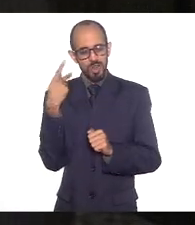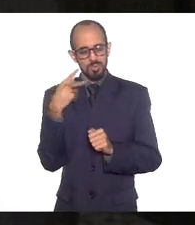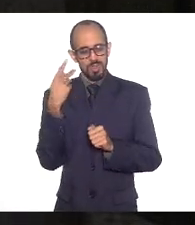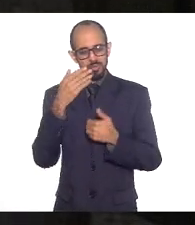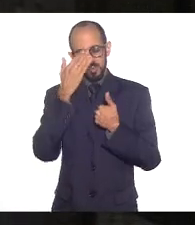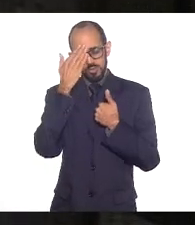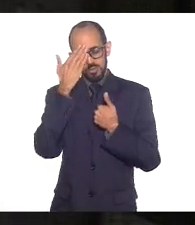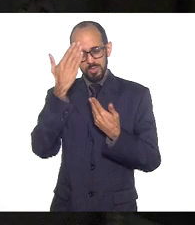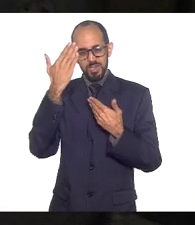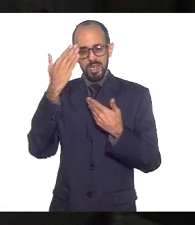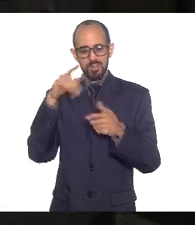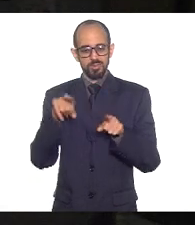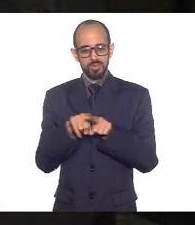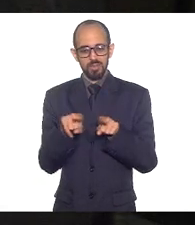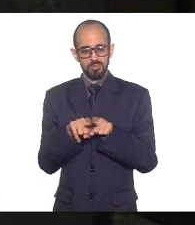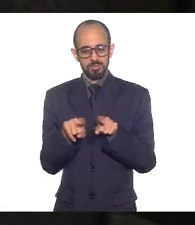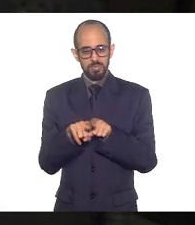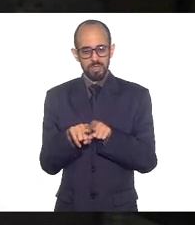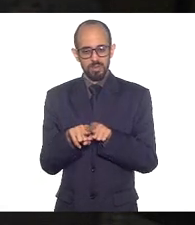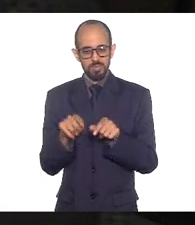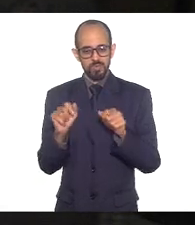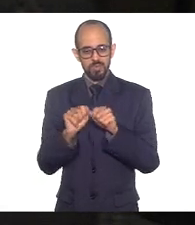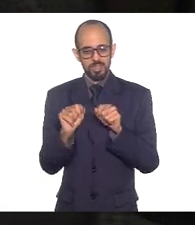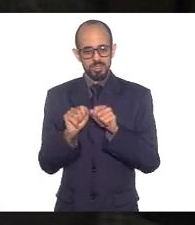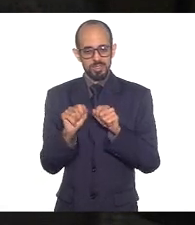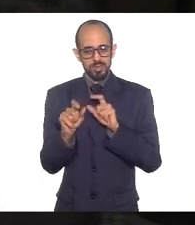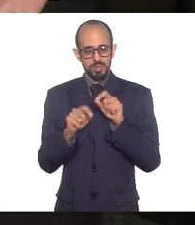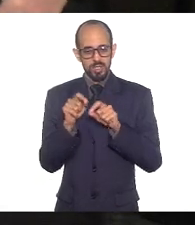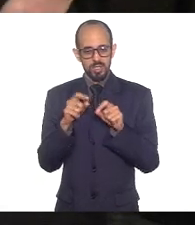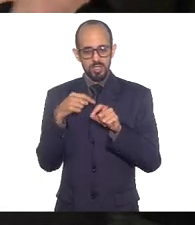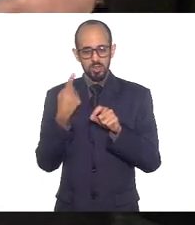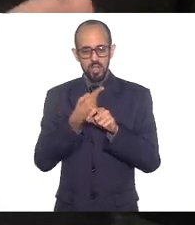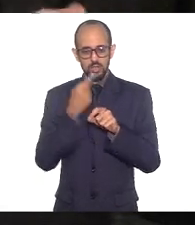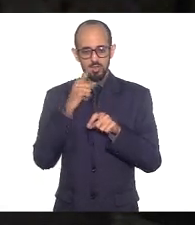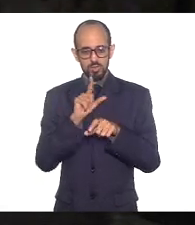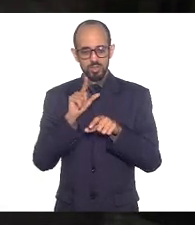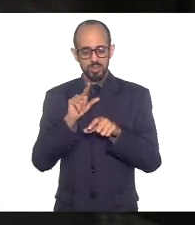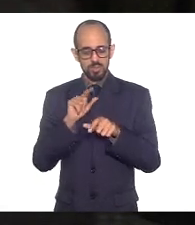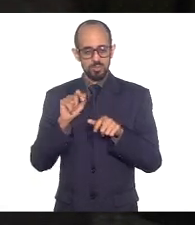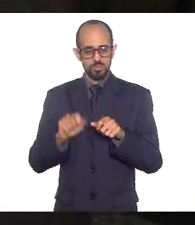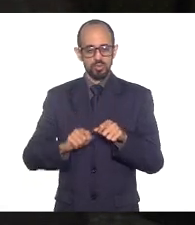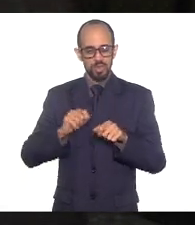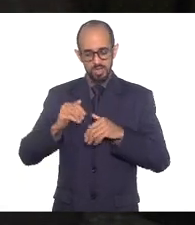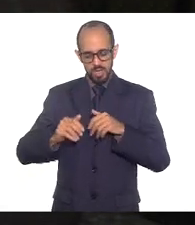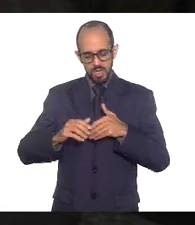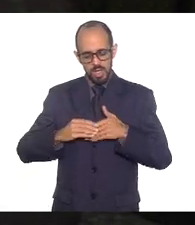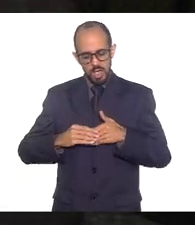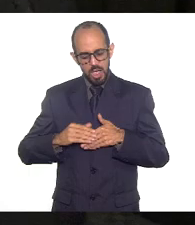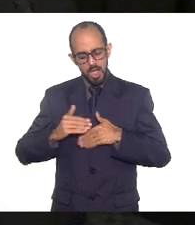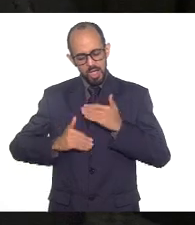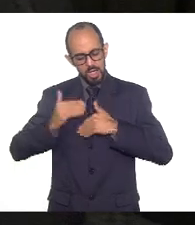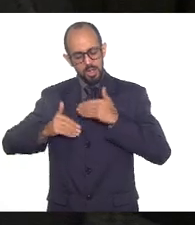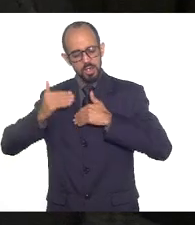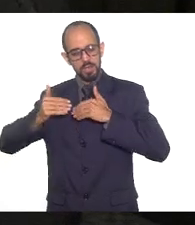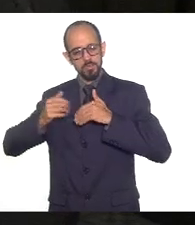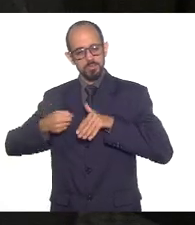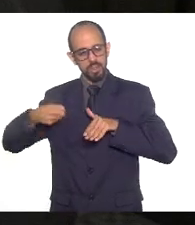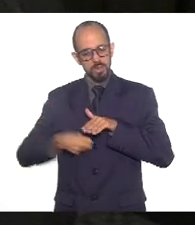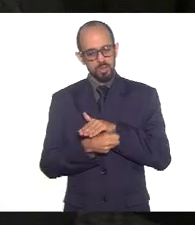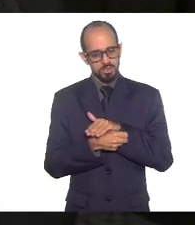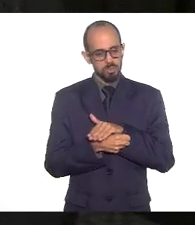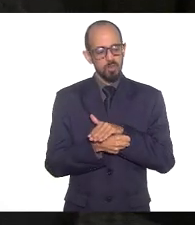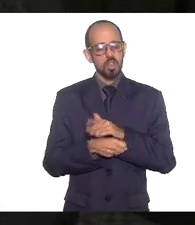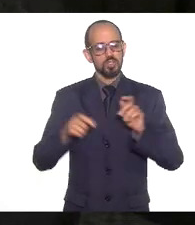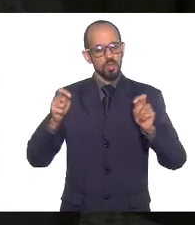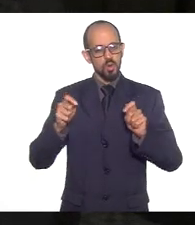muito obrigado que fazer com que a gente consiga levar o nosso mandato com muita competência e